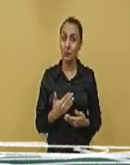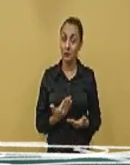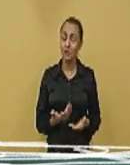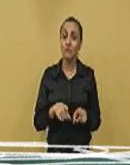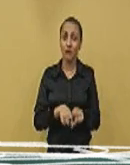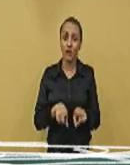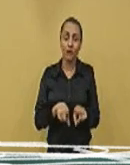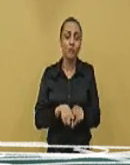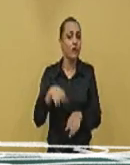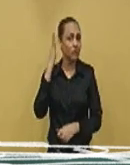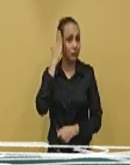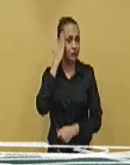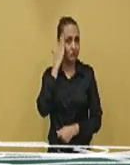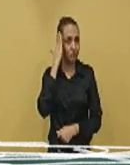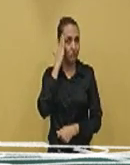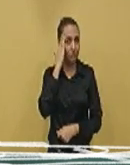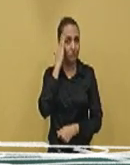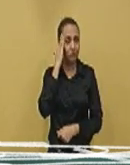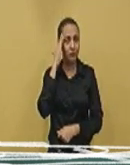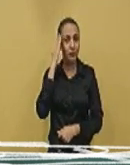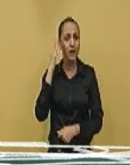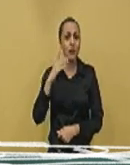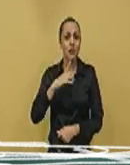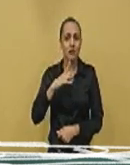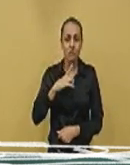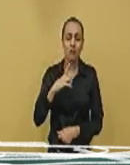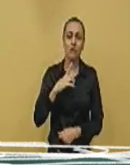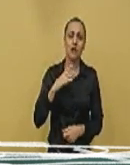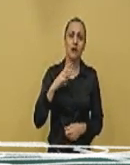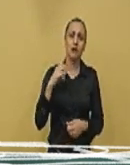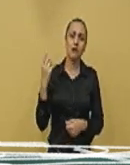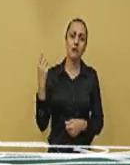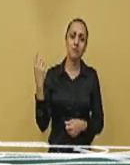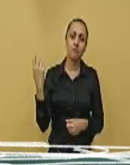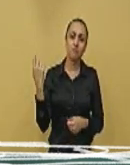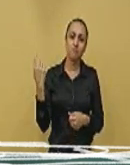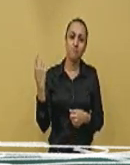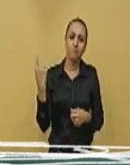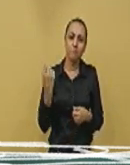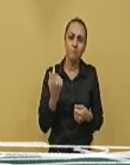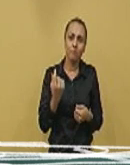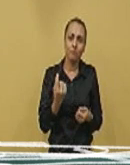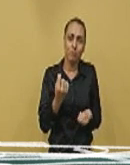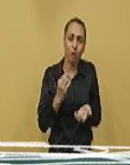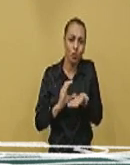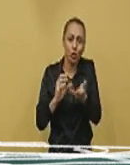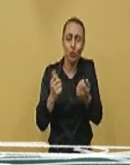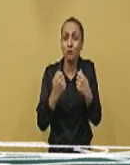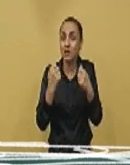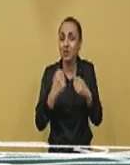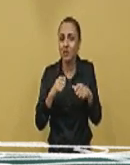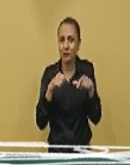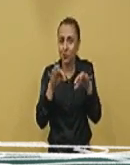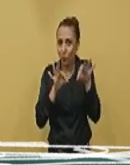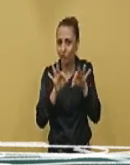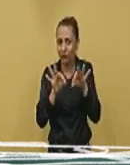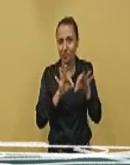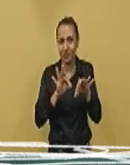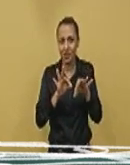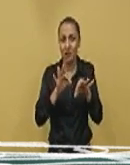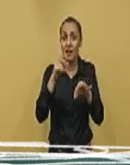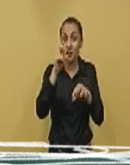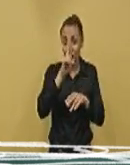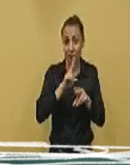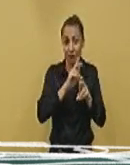Inclusive, sabemos que ainda existem recursos que precisamos trabalhar. E um exemplo de que a UFGD é